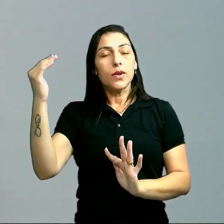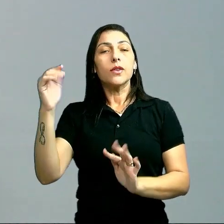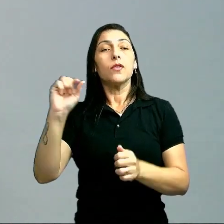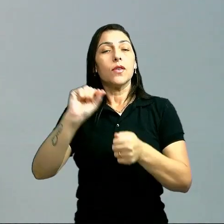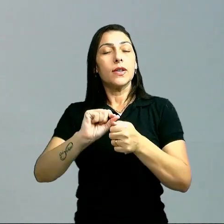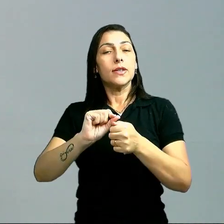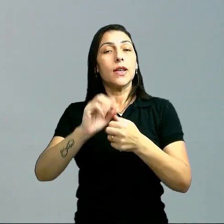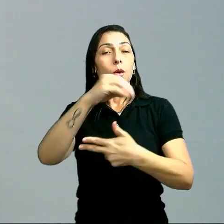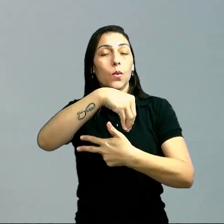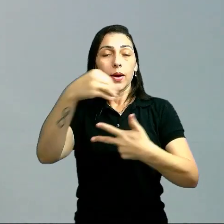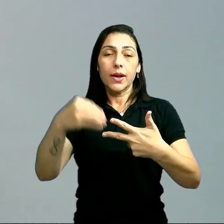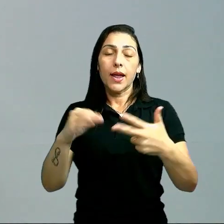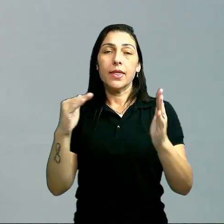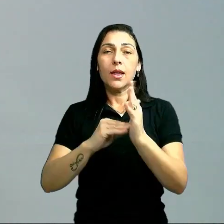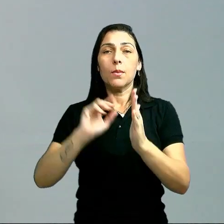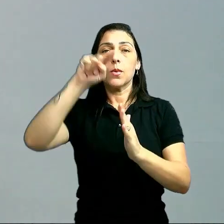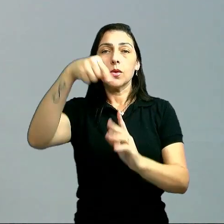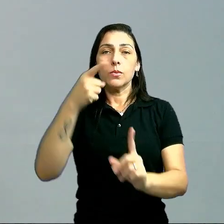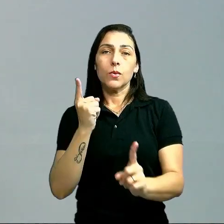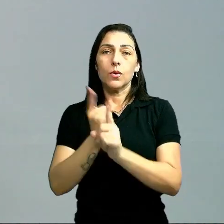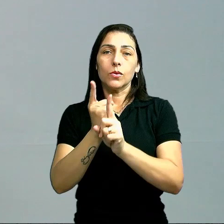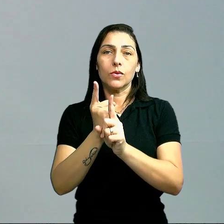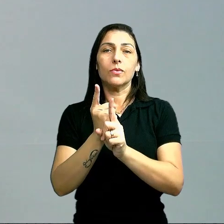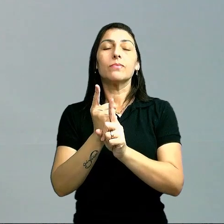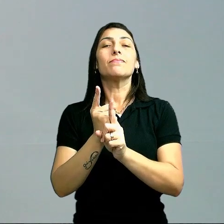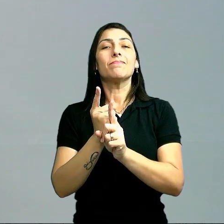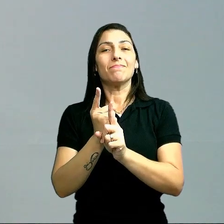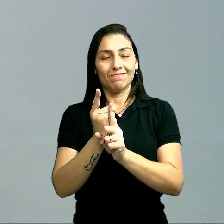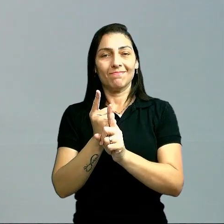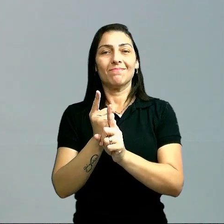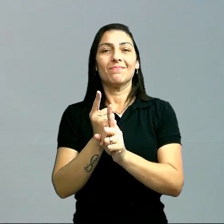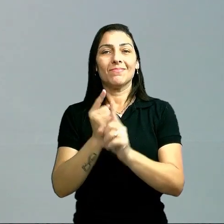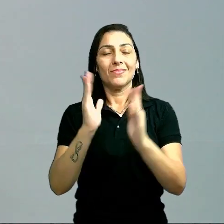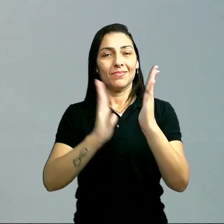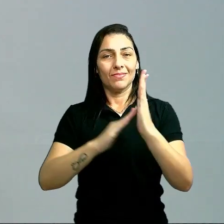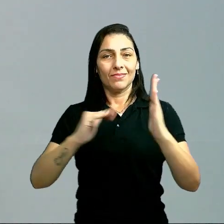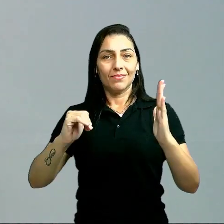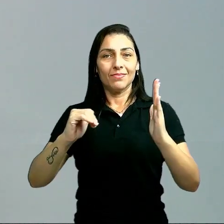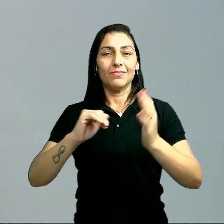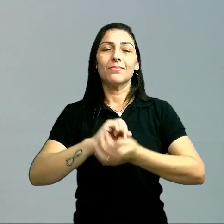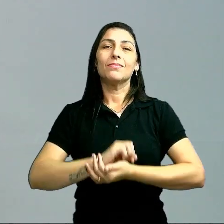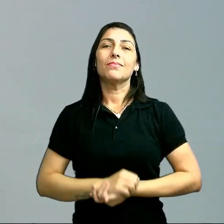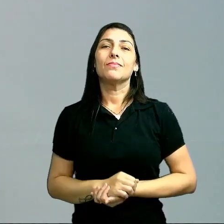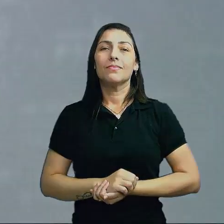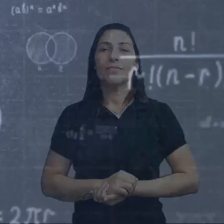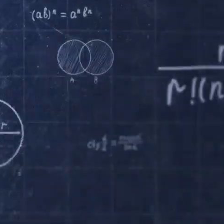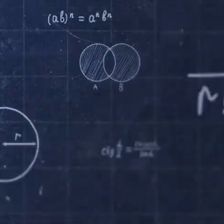forem fazer o Enem e até o nosso próximo encontro ainda sobre a estética.